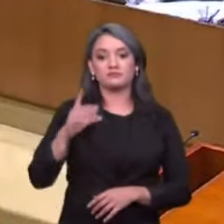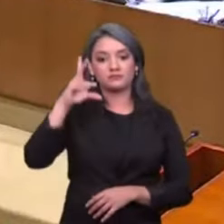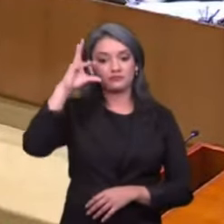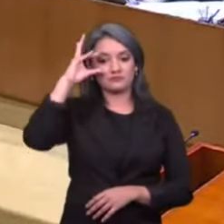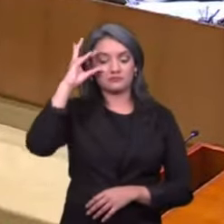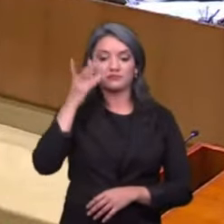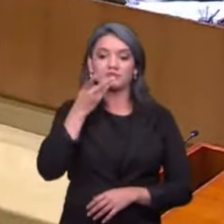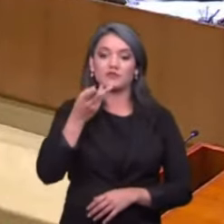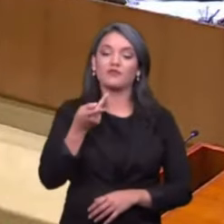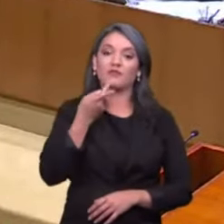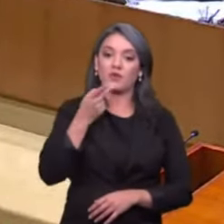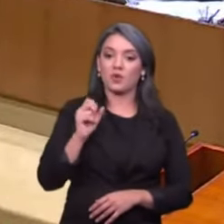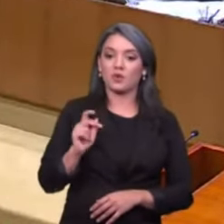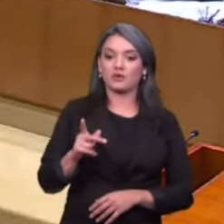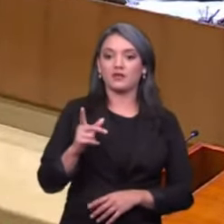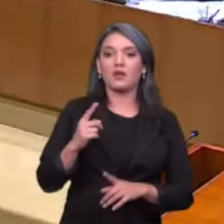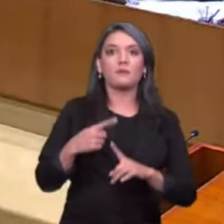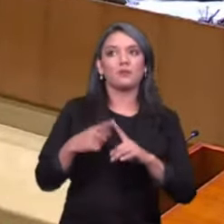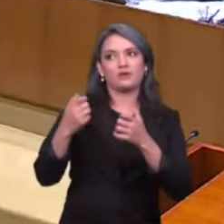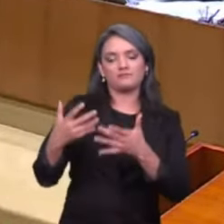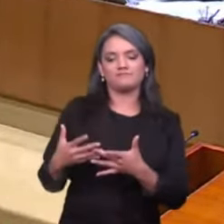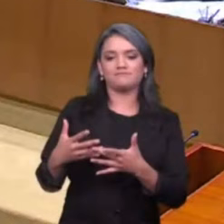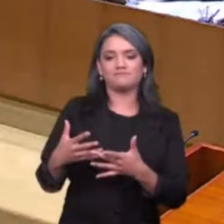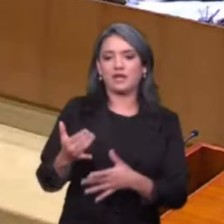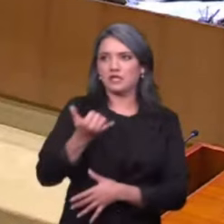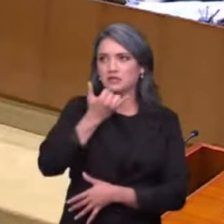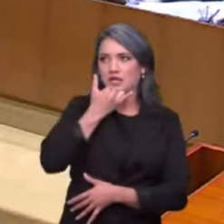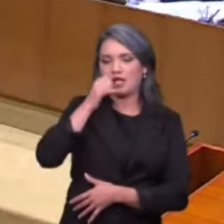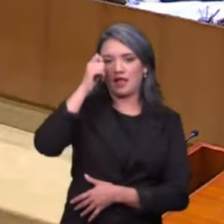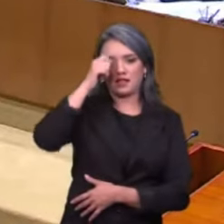Até porque eu justifico isso. Pois não, ministro Alexandre.